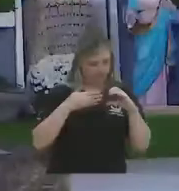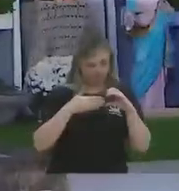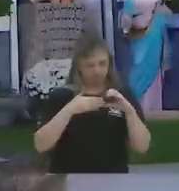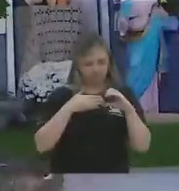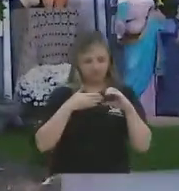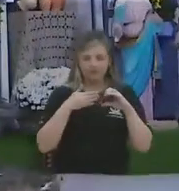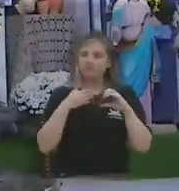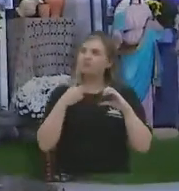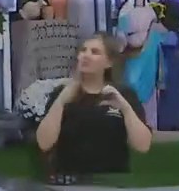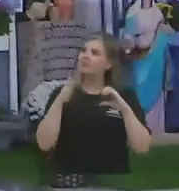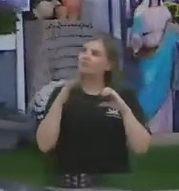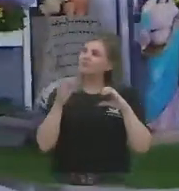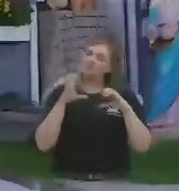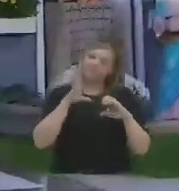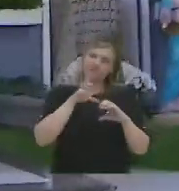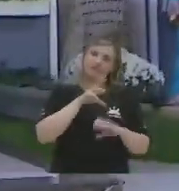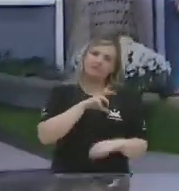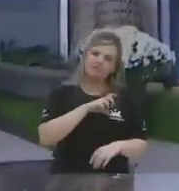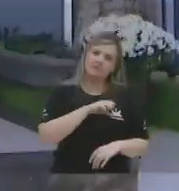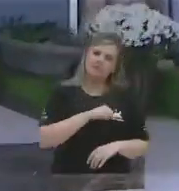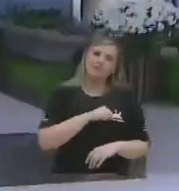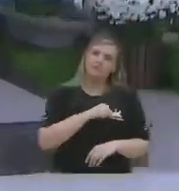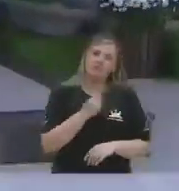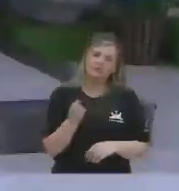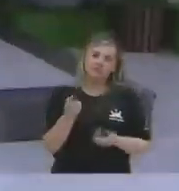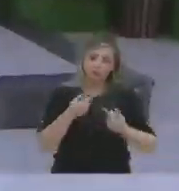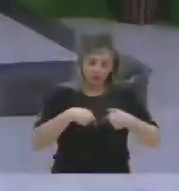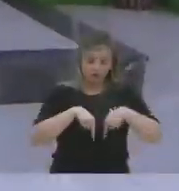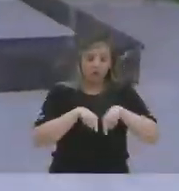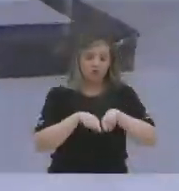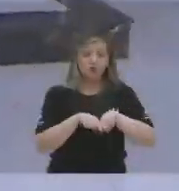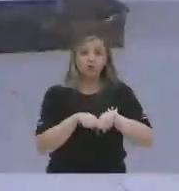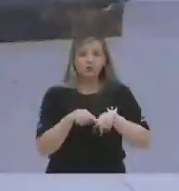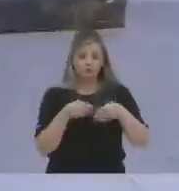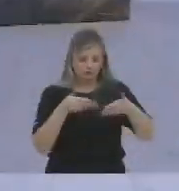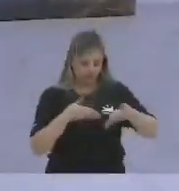esse amor renascerá.